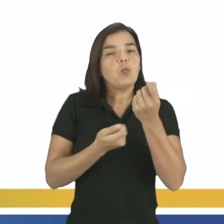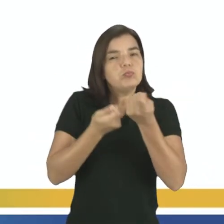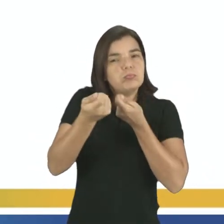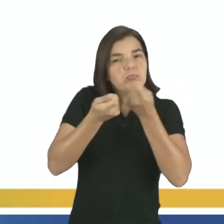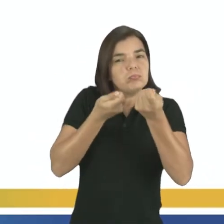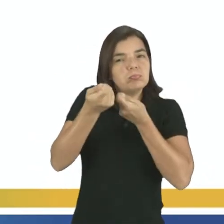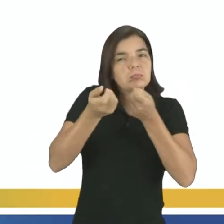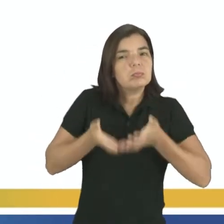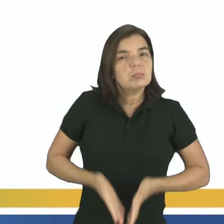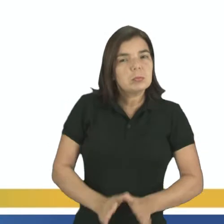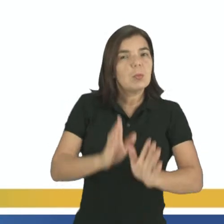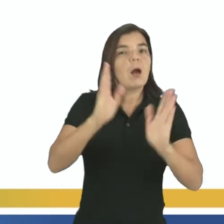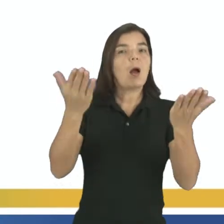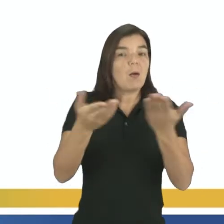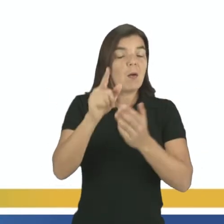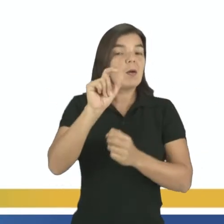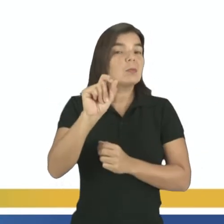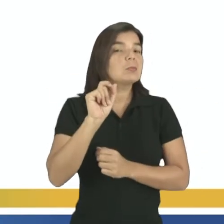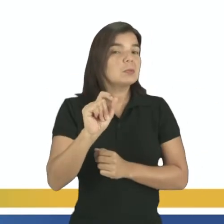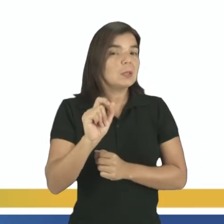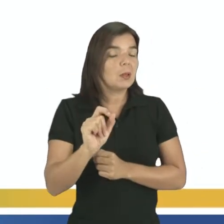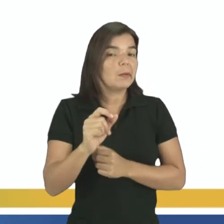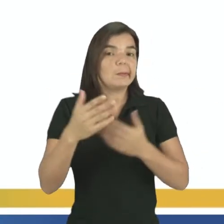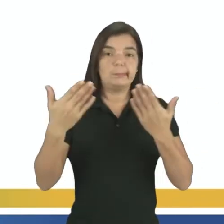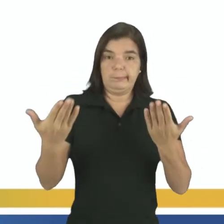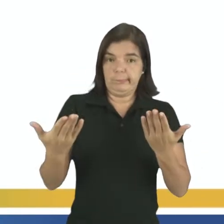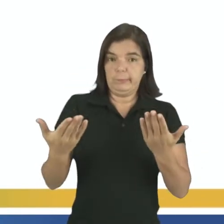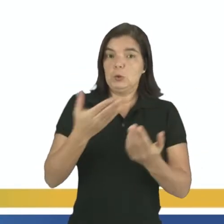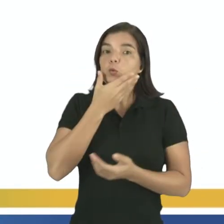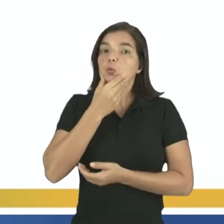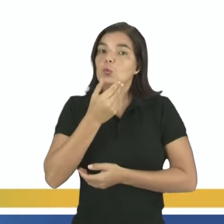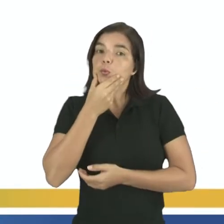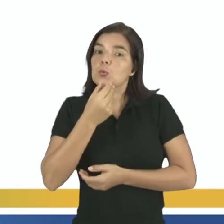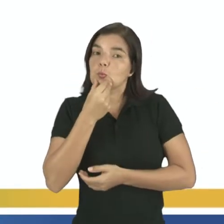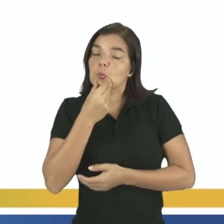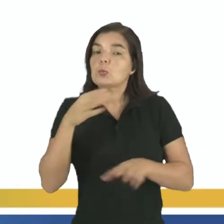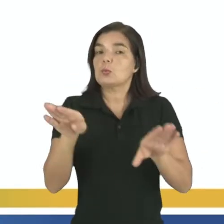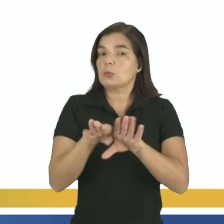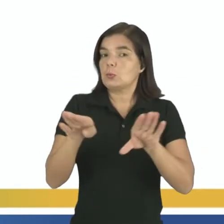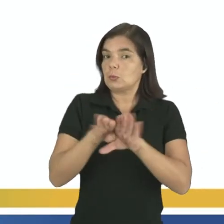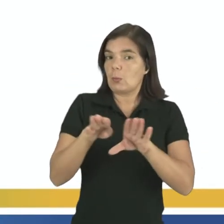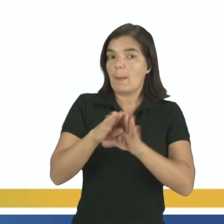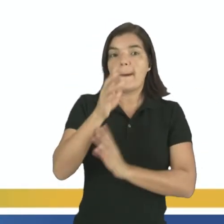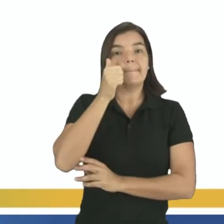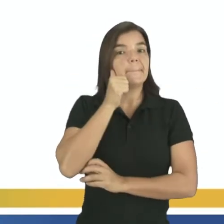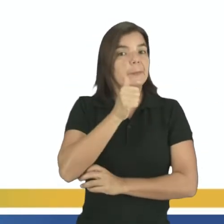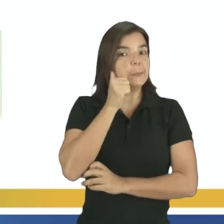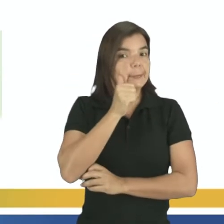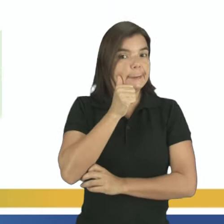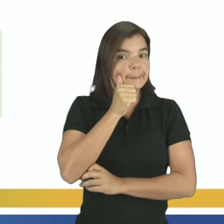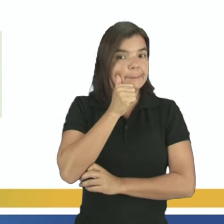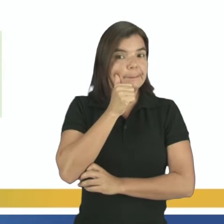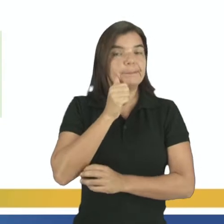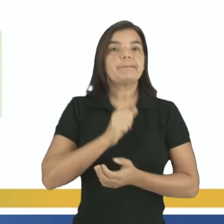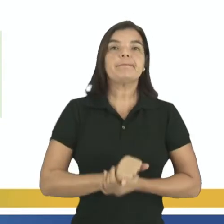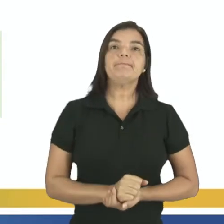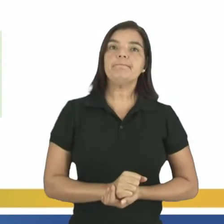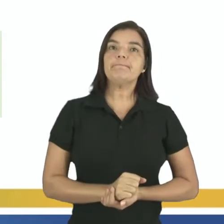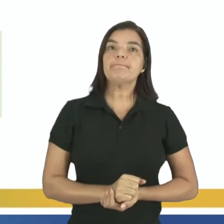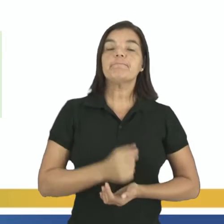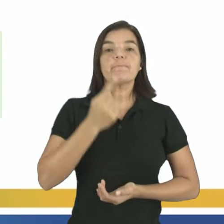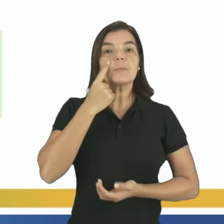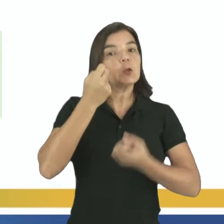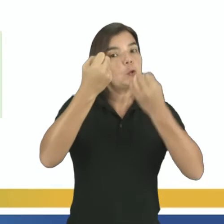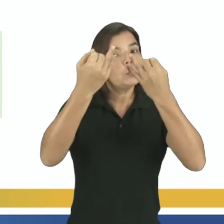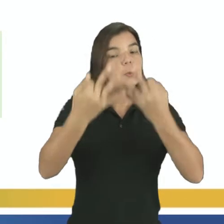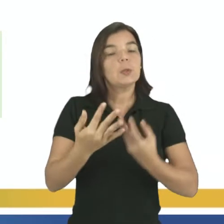de natalidade agora recai tanto sobre os homens quanto sobre as mulheres. Então, a gente vai falar